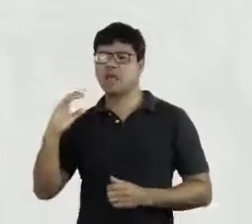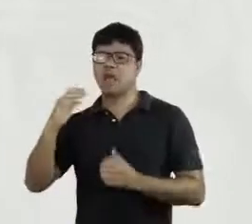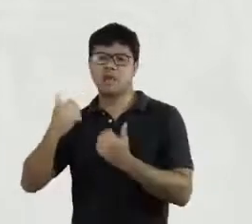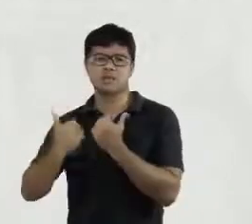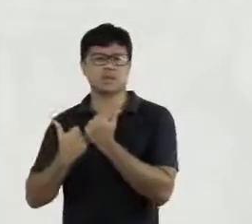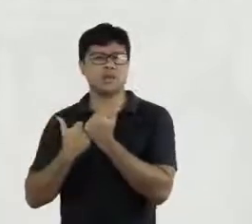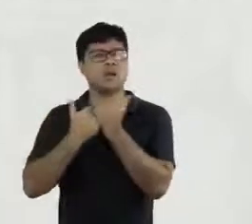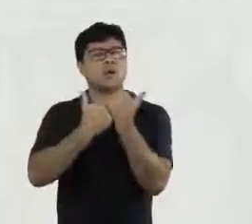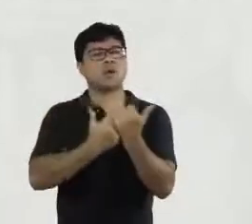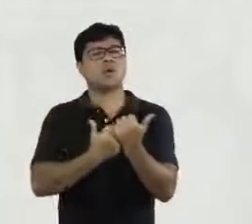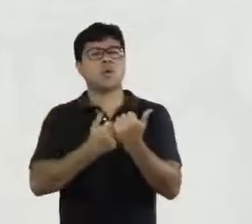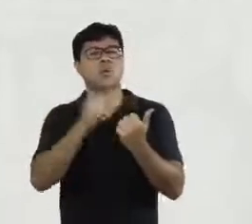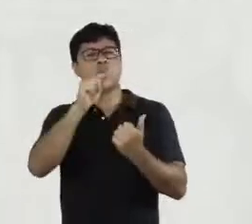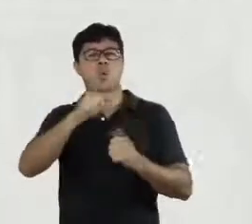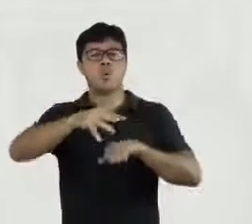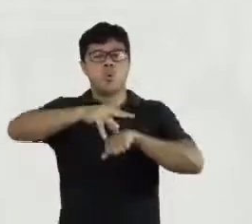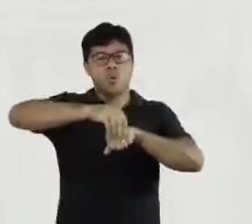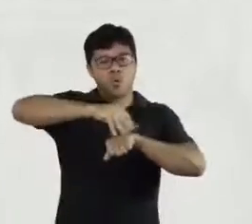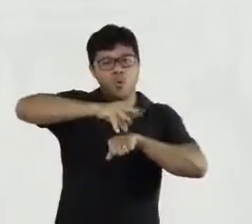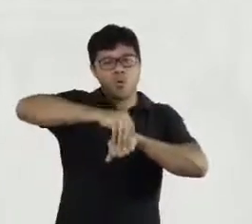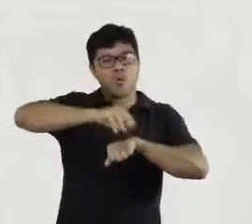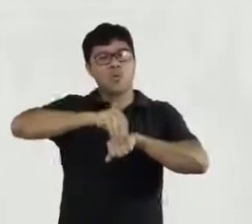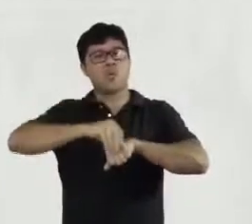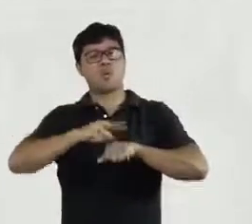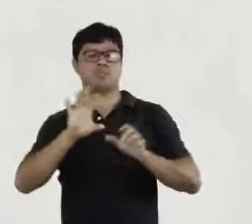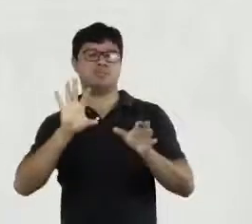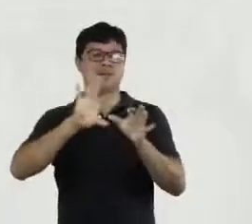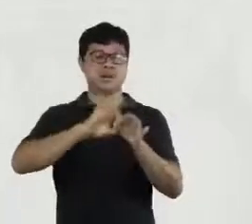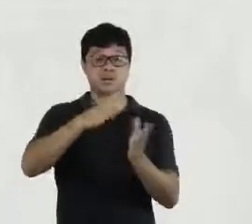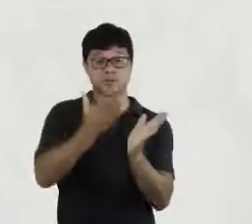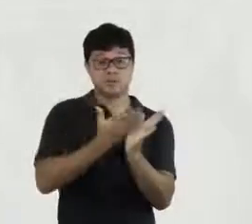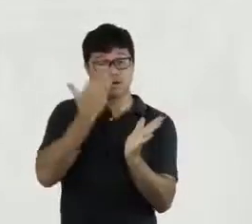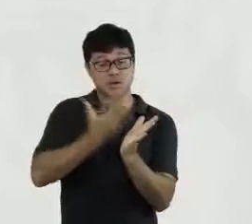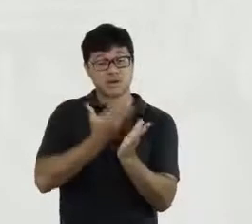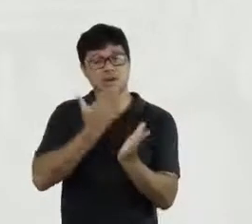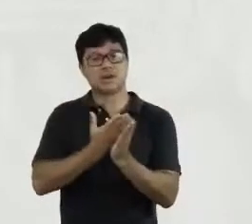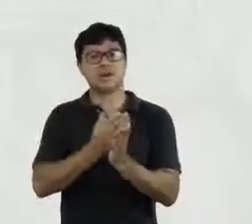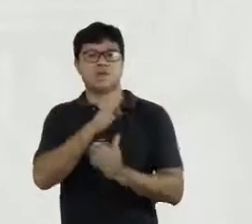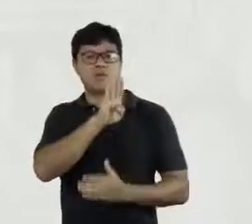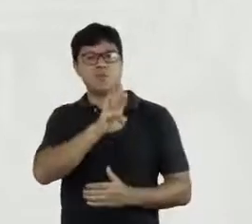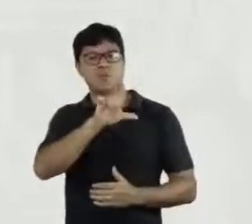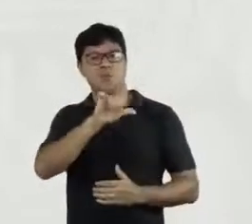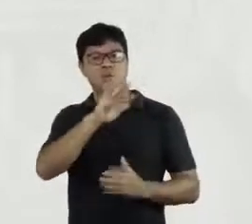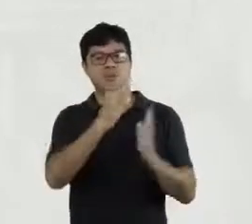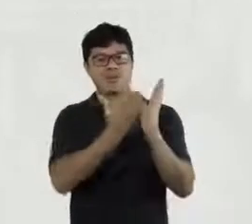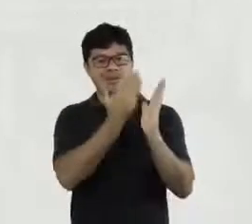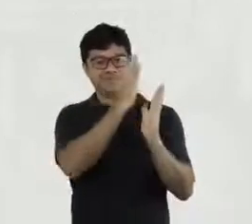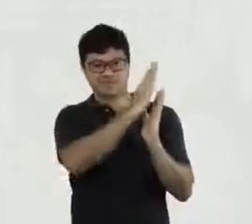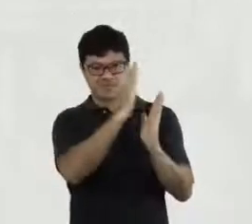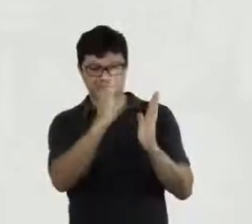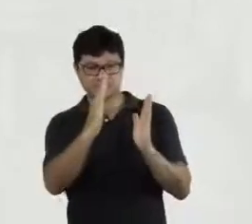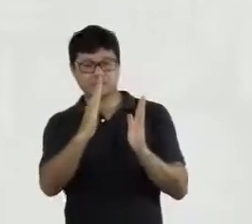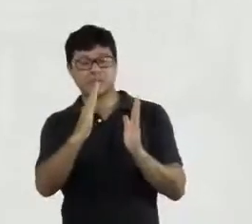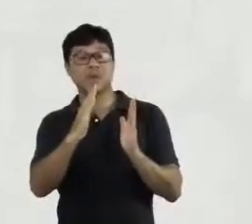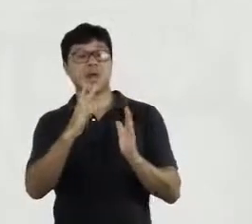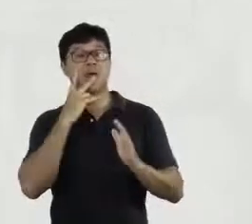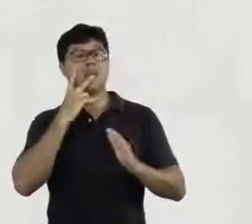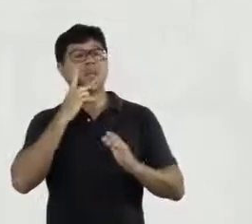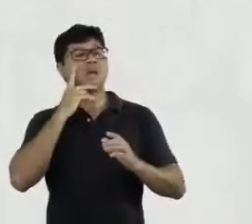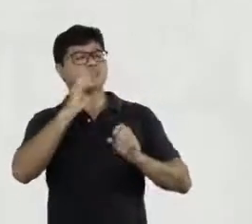abarca um conjunto de conhecimentos relativo ao livro e à biblioteca. Dentre os relativos